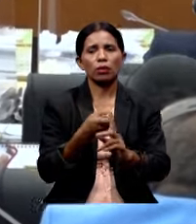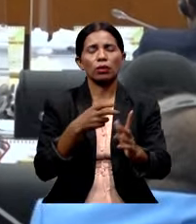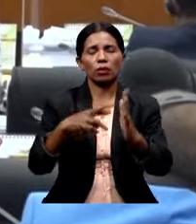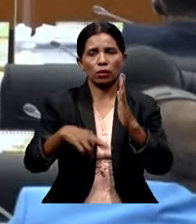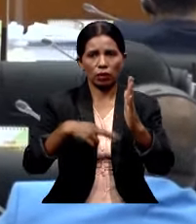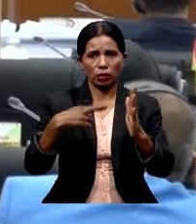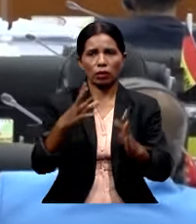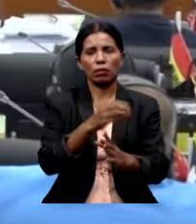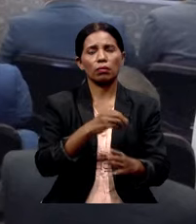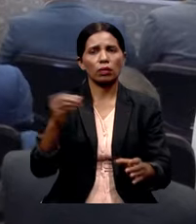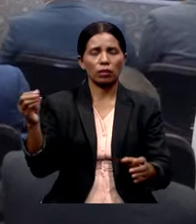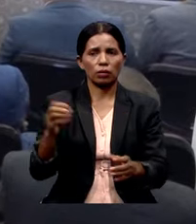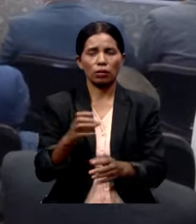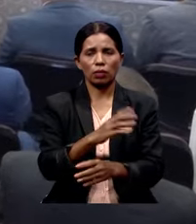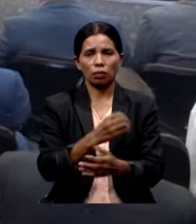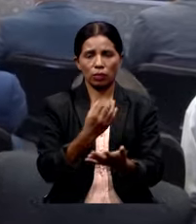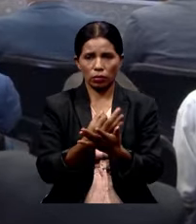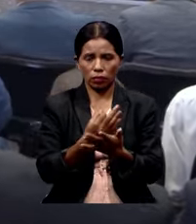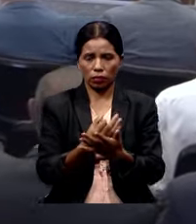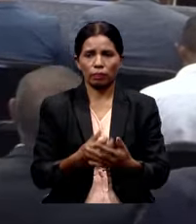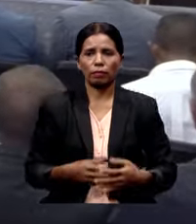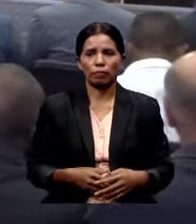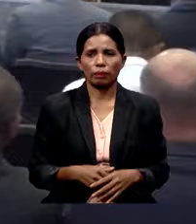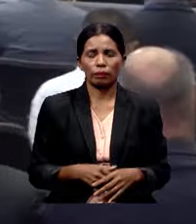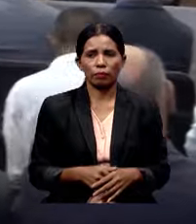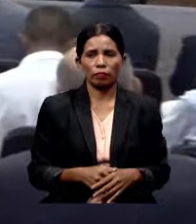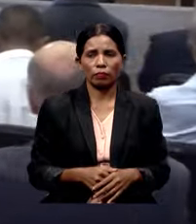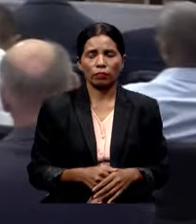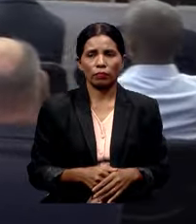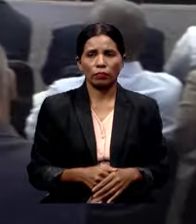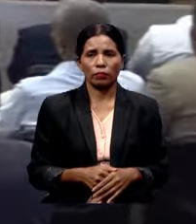rendimento sustentável estimado. Bem-vinda, Simenes, Rohim Adia, Gemen.